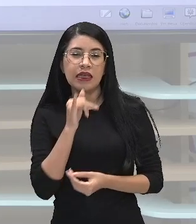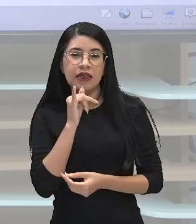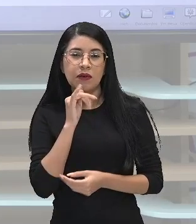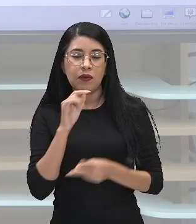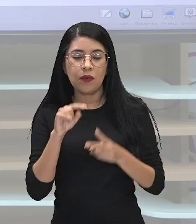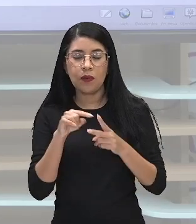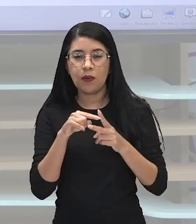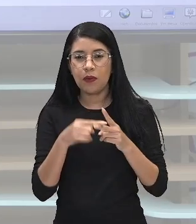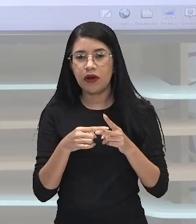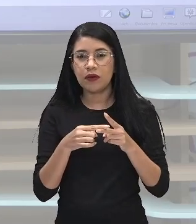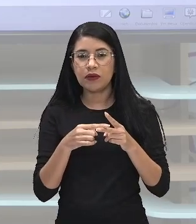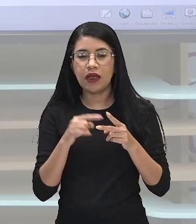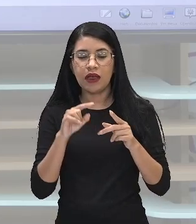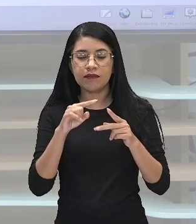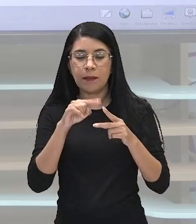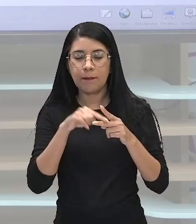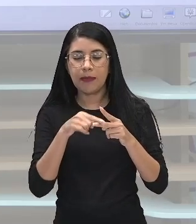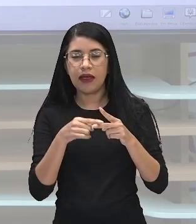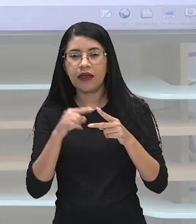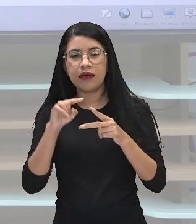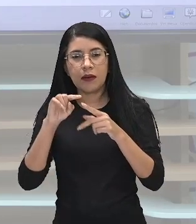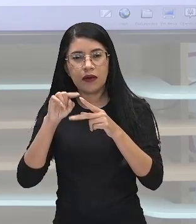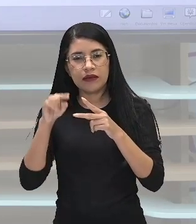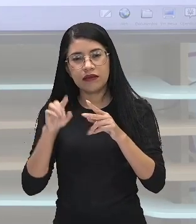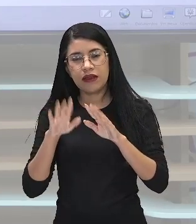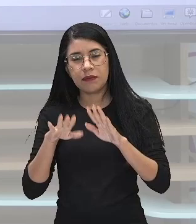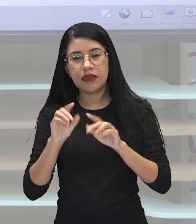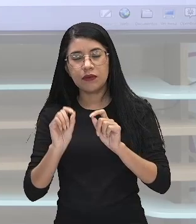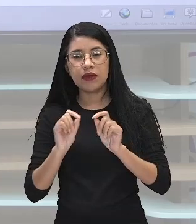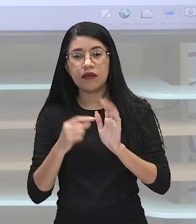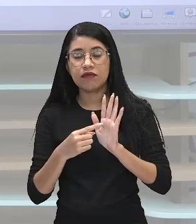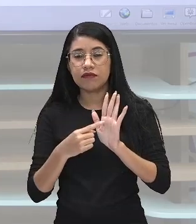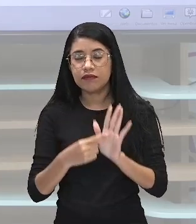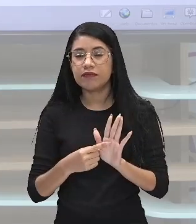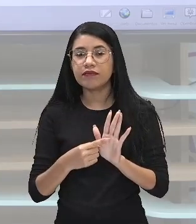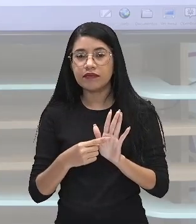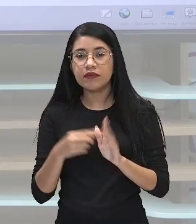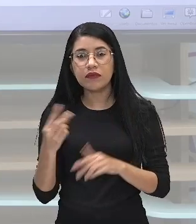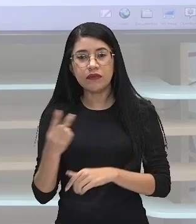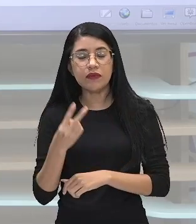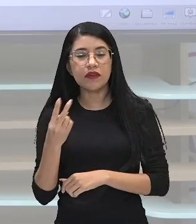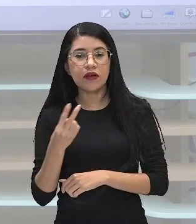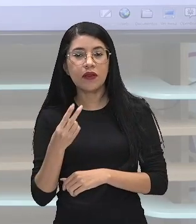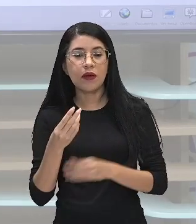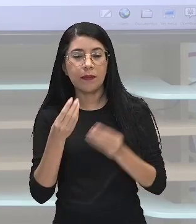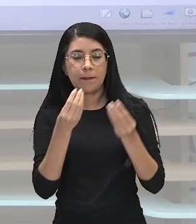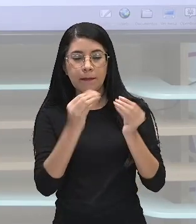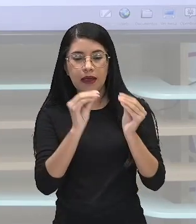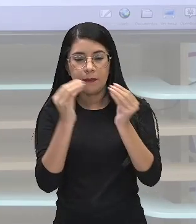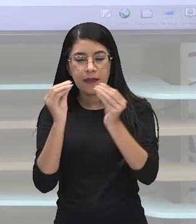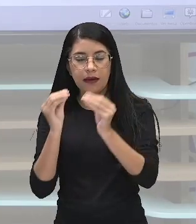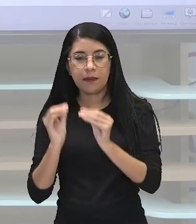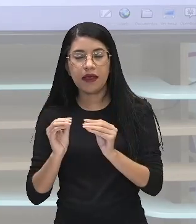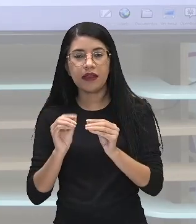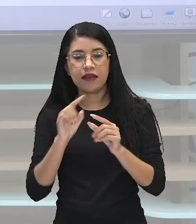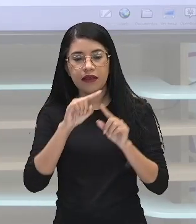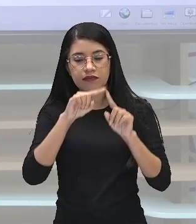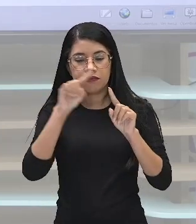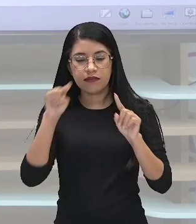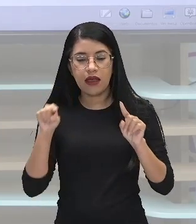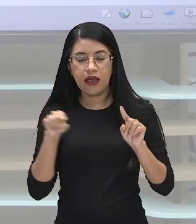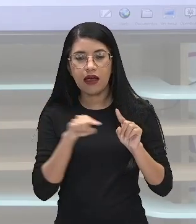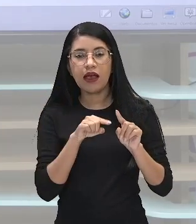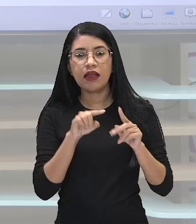três posições aqui. O ângulo que eu me refiro é o ângulo dado, tá bom? Porque dentro de um triângulo nós temos aqui os três